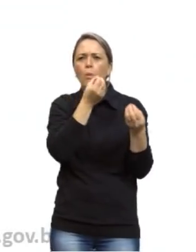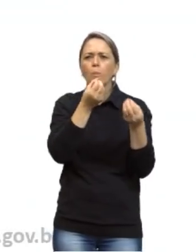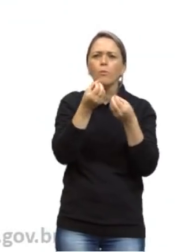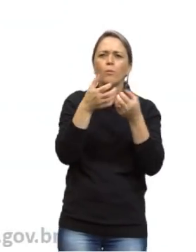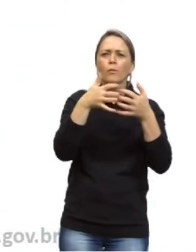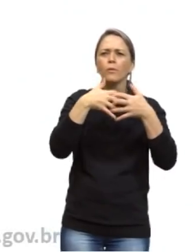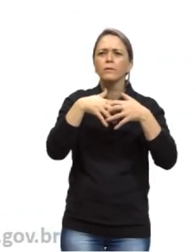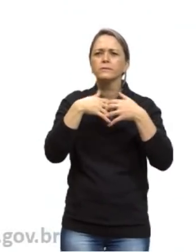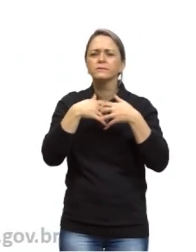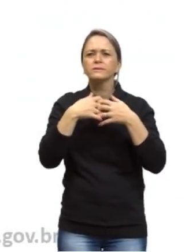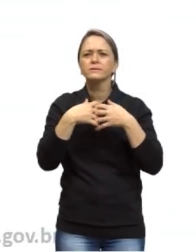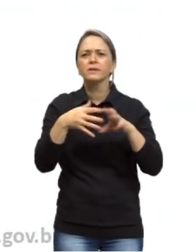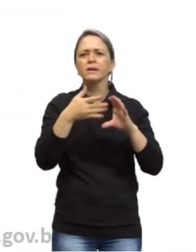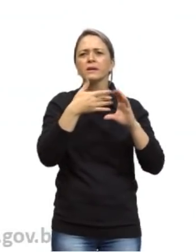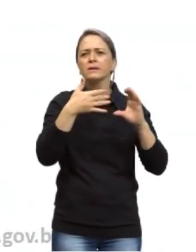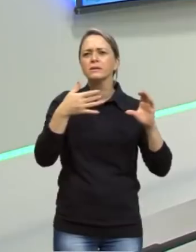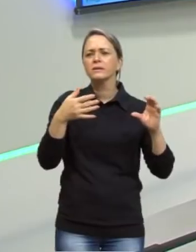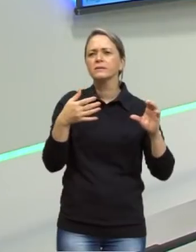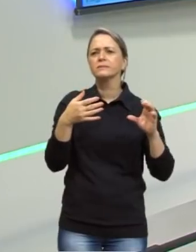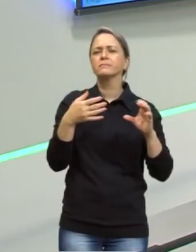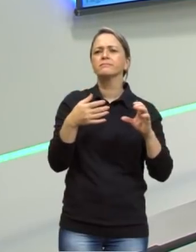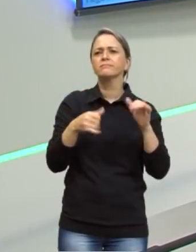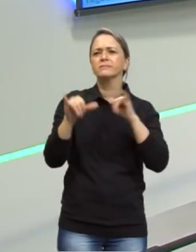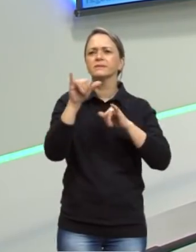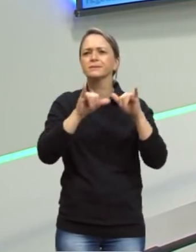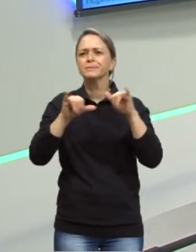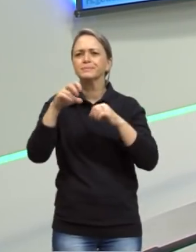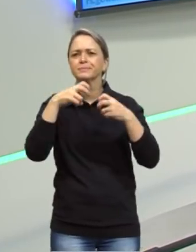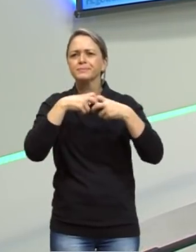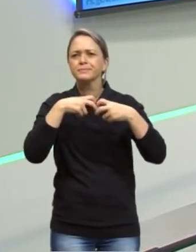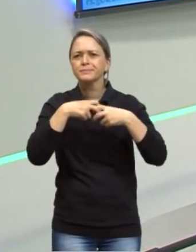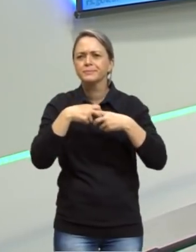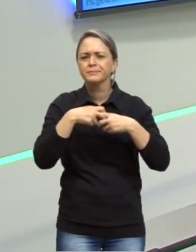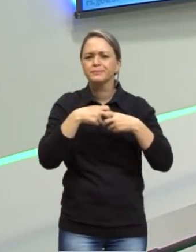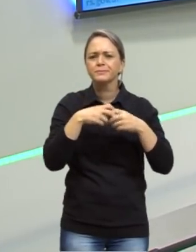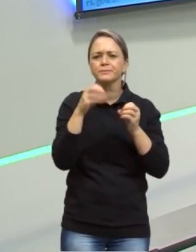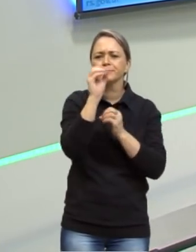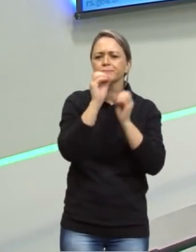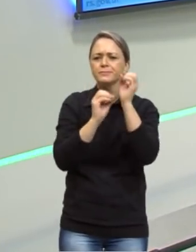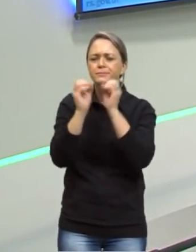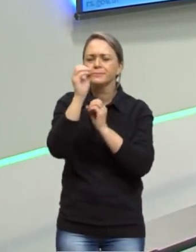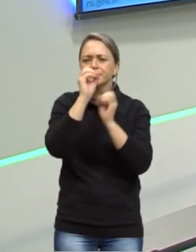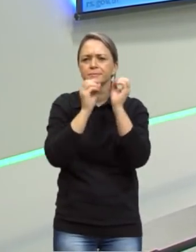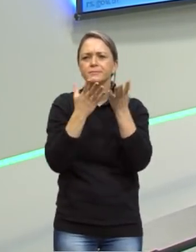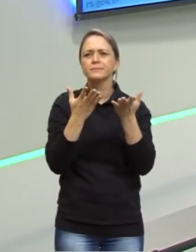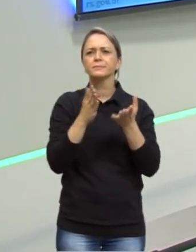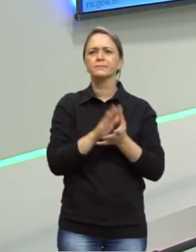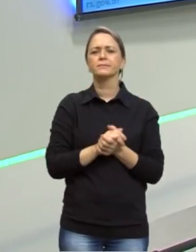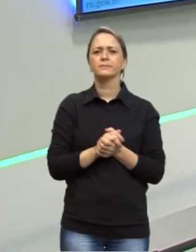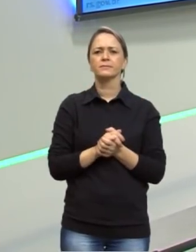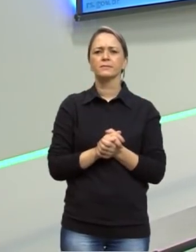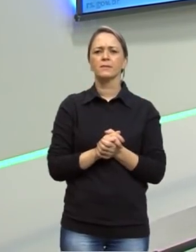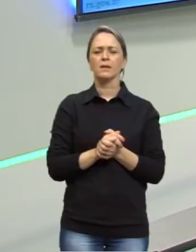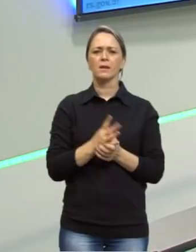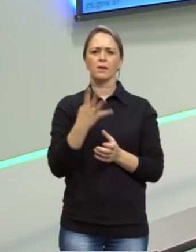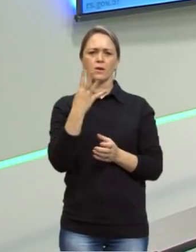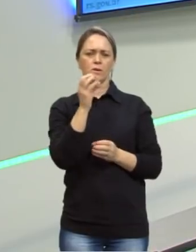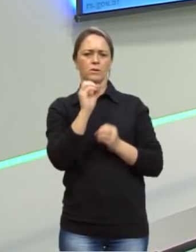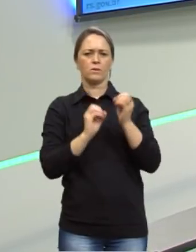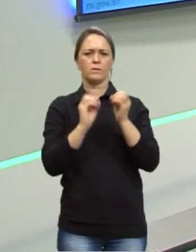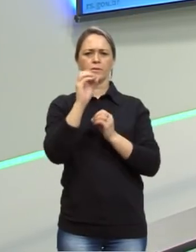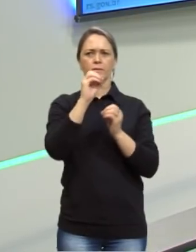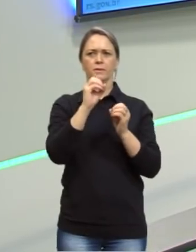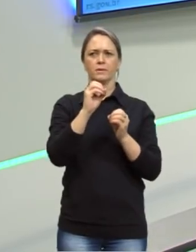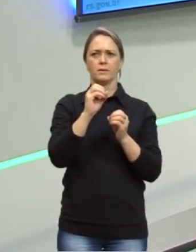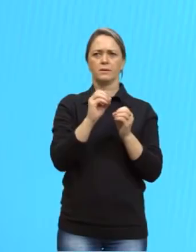funciona as características físico-químicas dessas moléculas a guia eu trago aqui quatro moléculas o gás